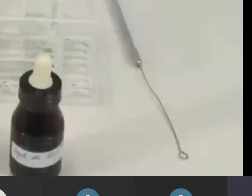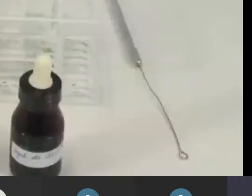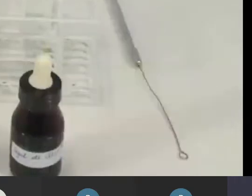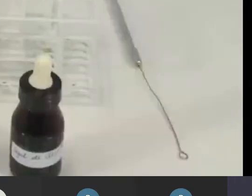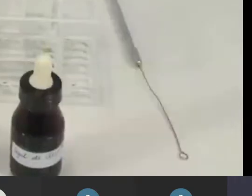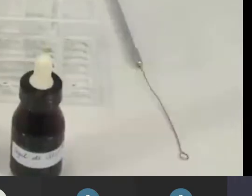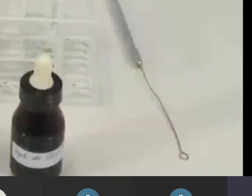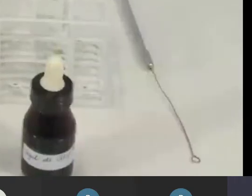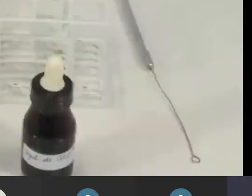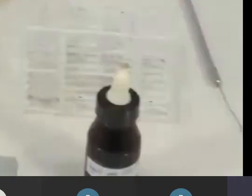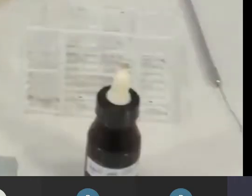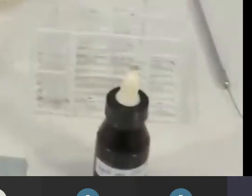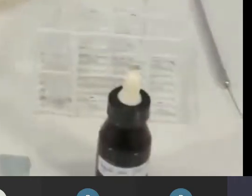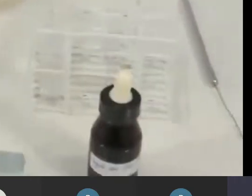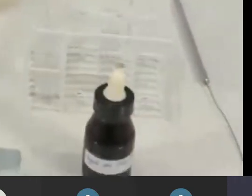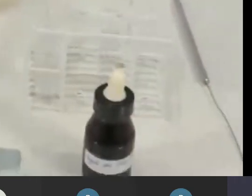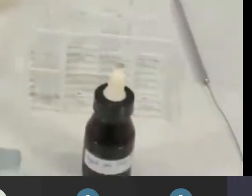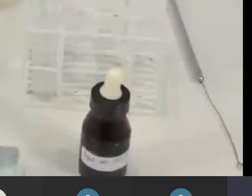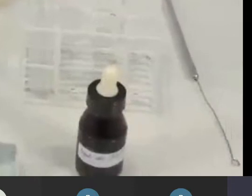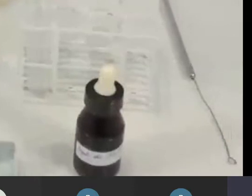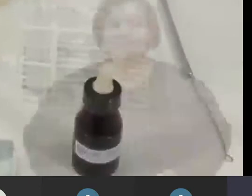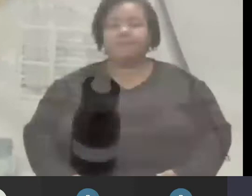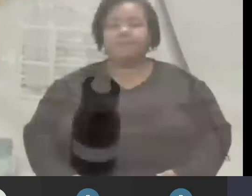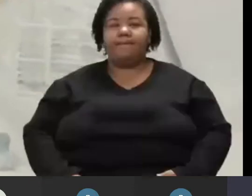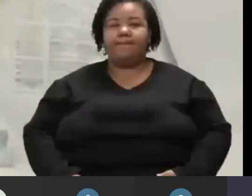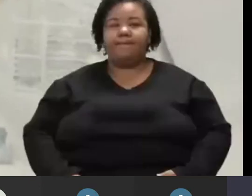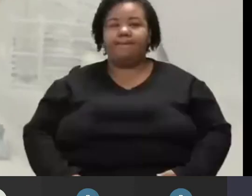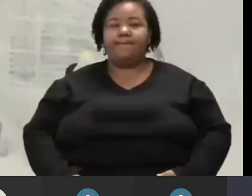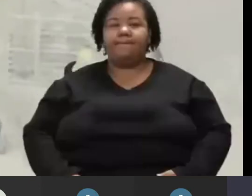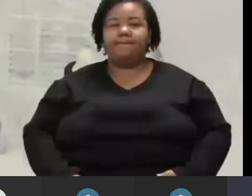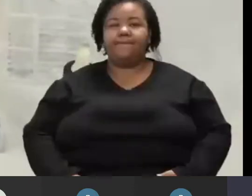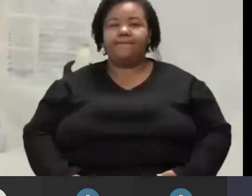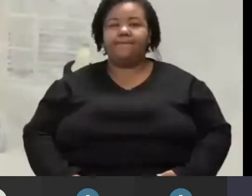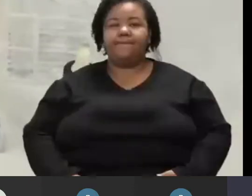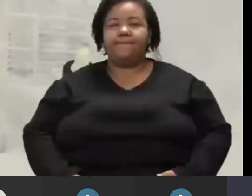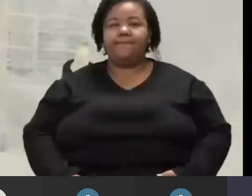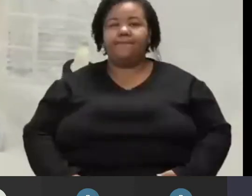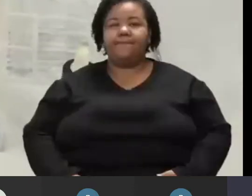E aí, novamente, no bico de Bunsen,